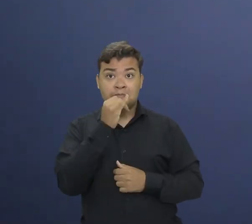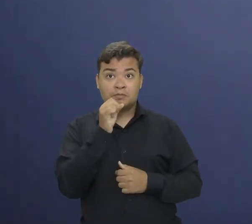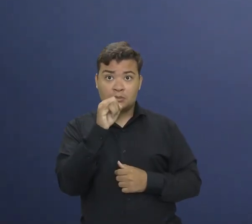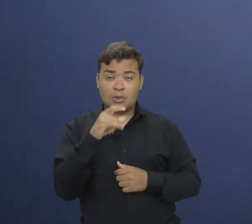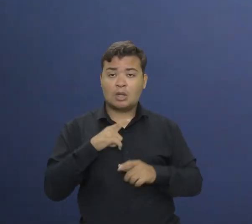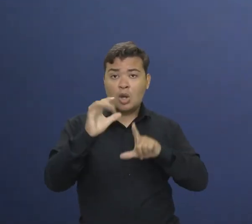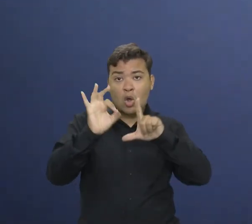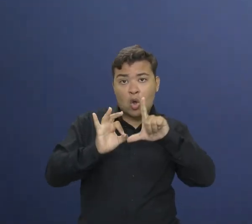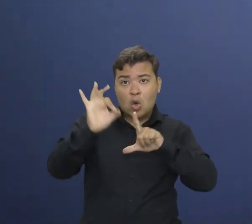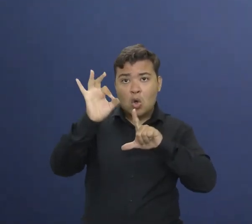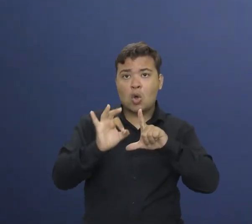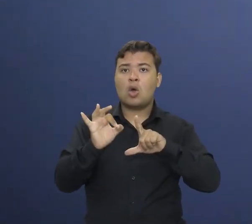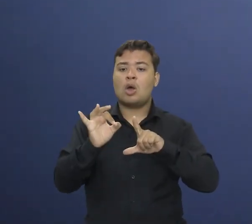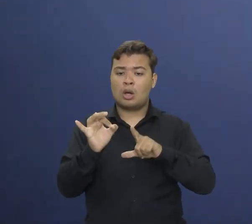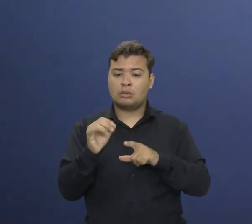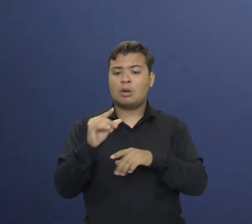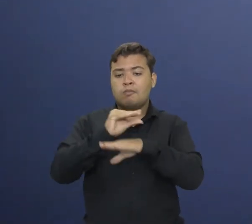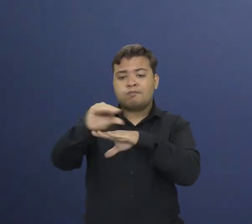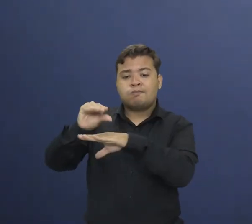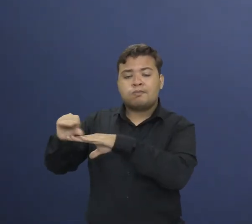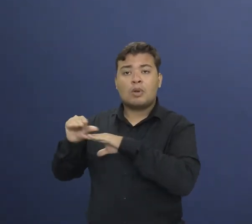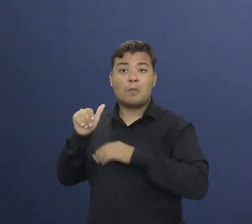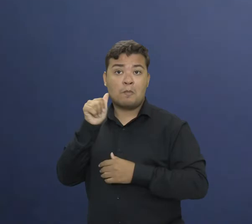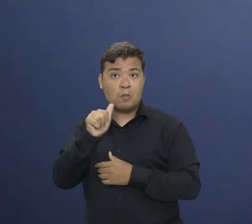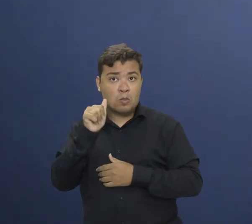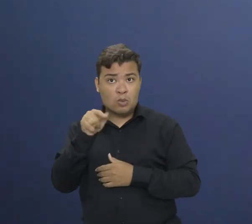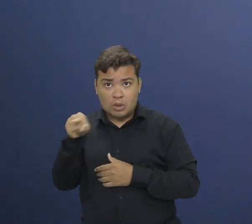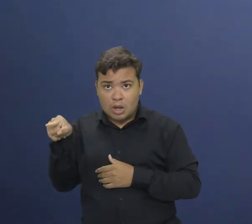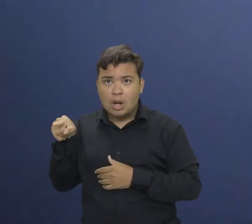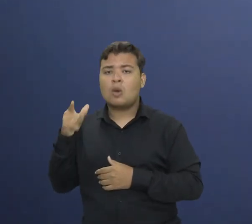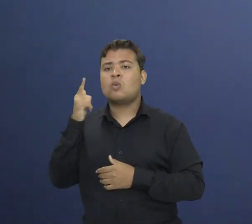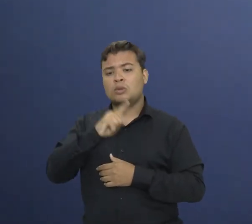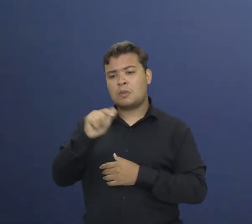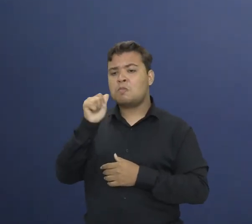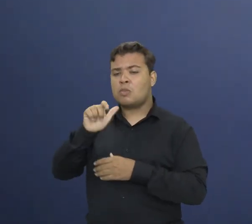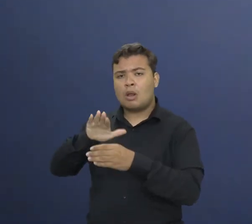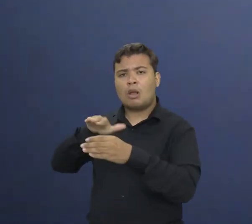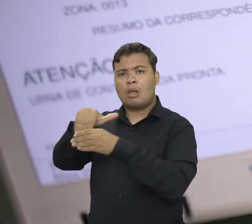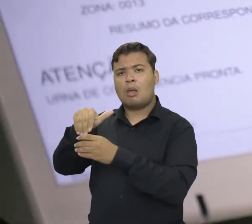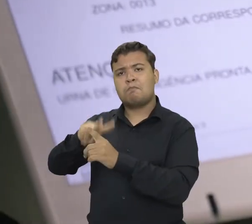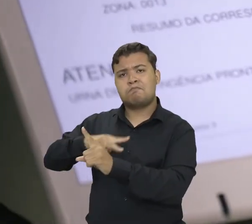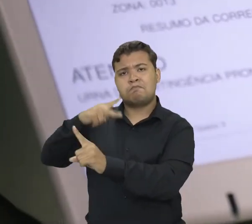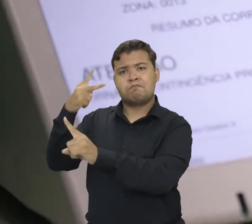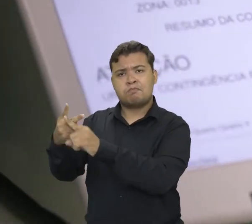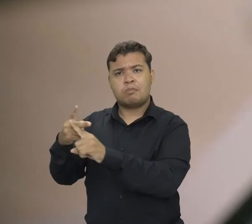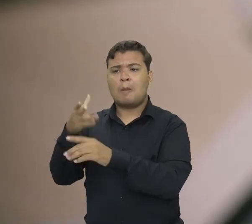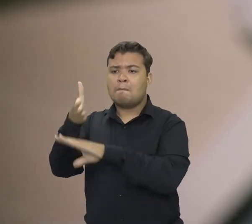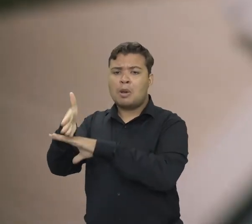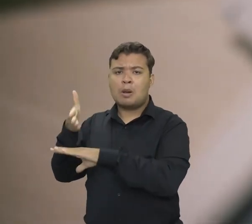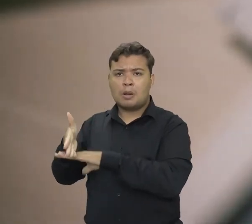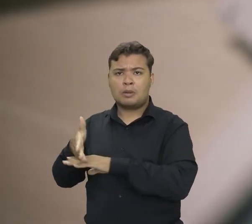de distribuição de recursos para as candidatas mulheres, a gente dobra a participação de mulheres.